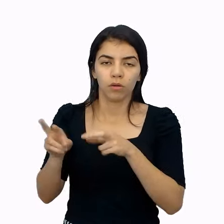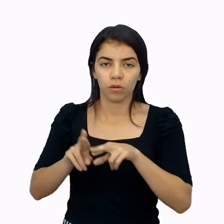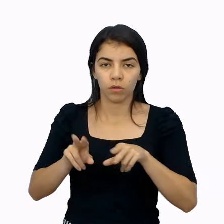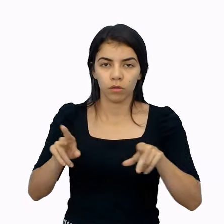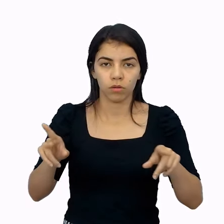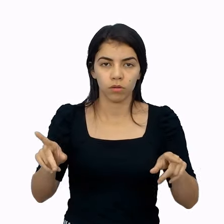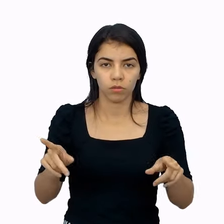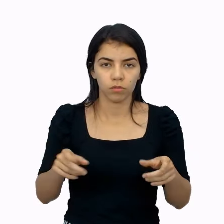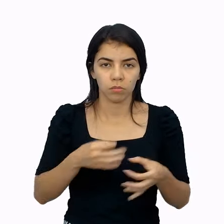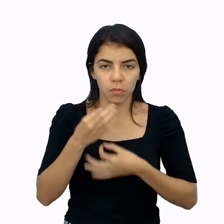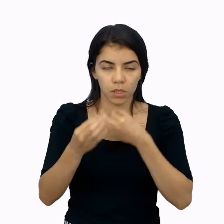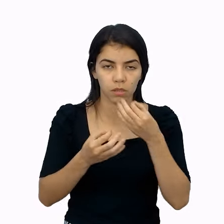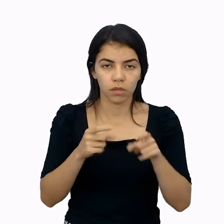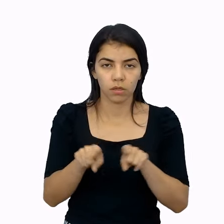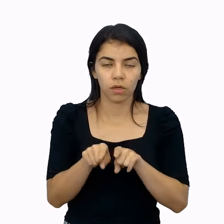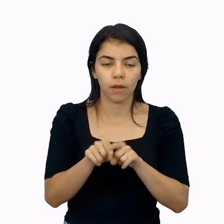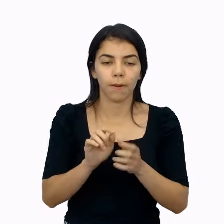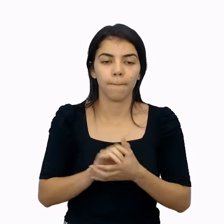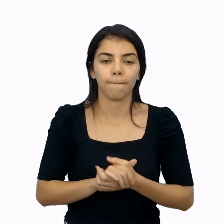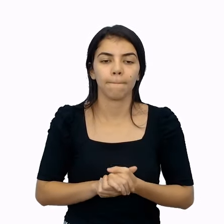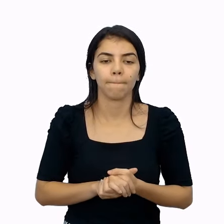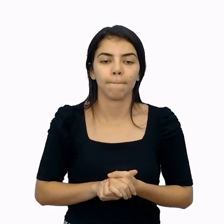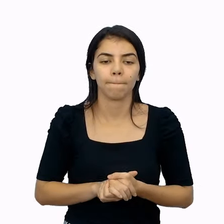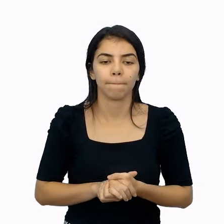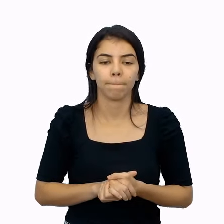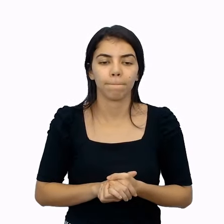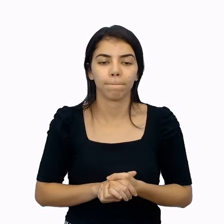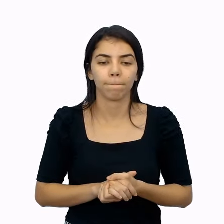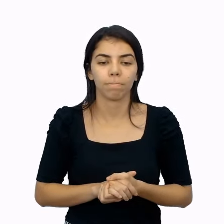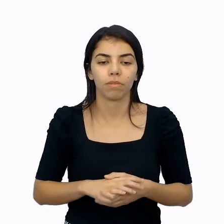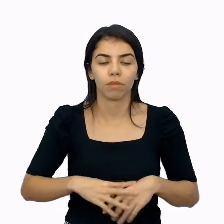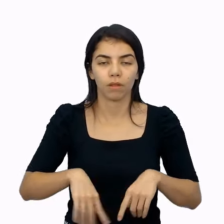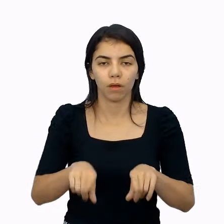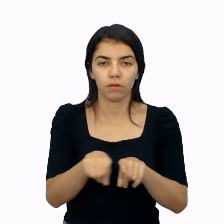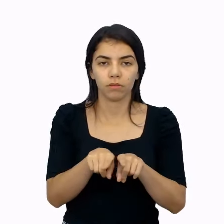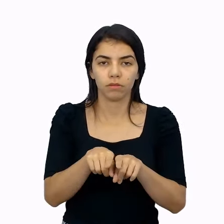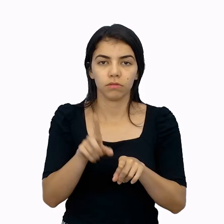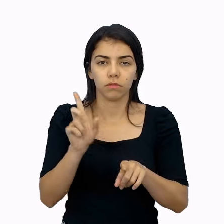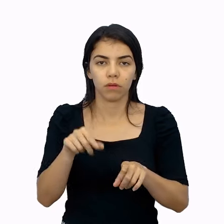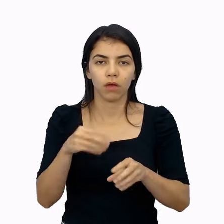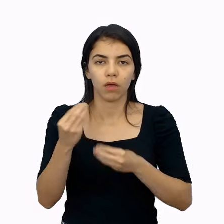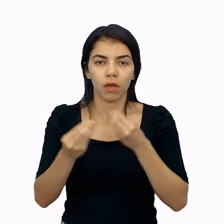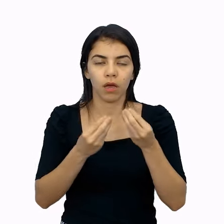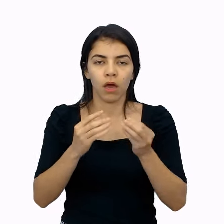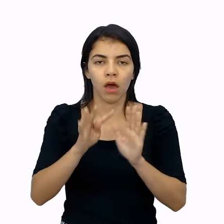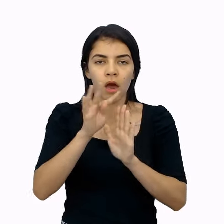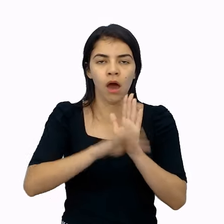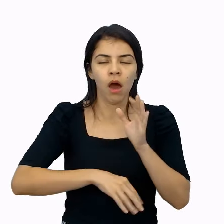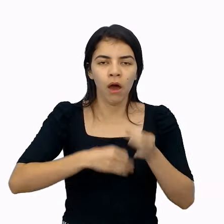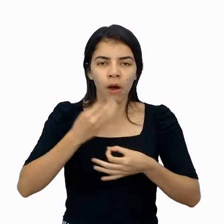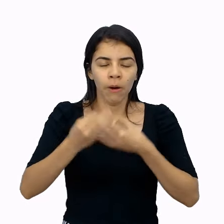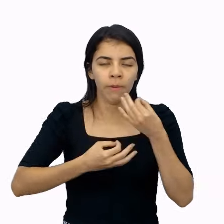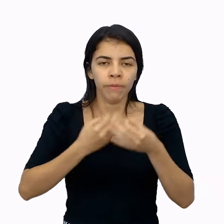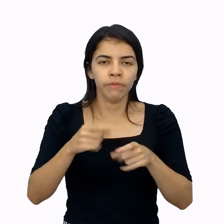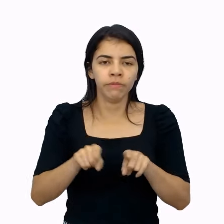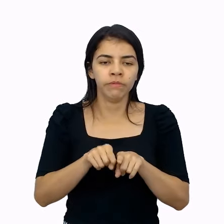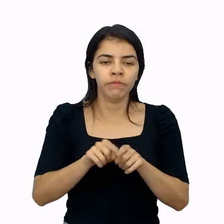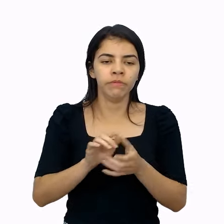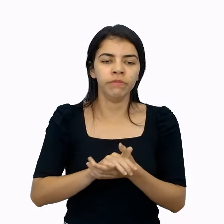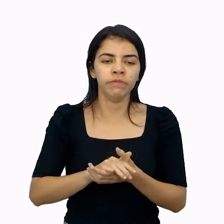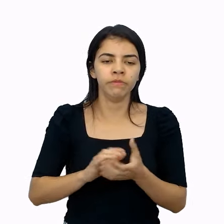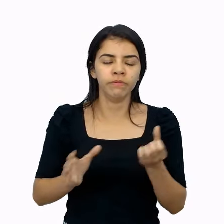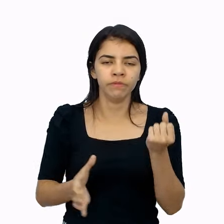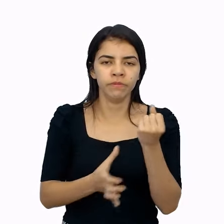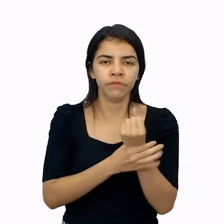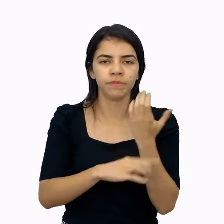ser utilizados. Aí vai, de certo modo, saber, ou como já é sabido, no texto de opinião, o autor realiza a defesa